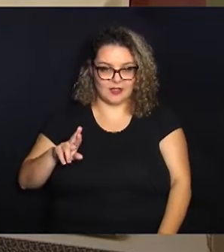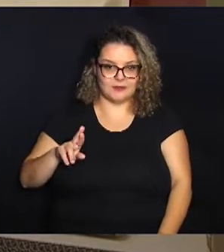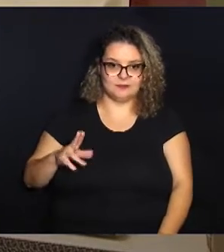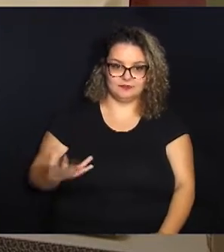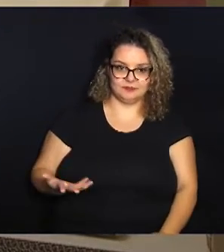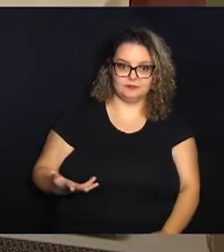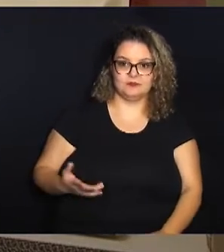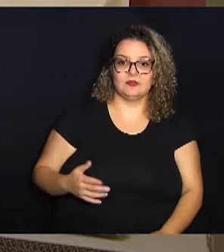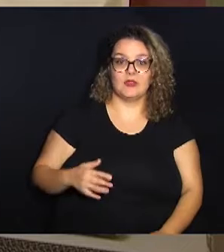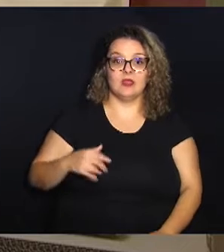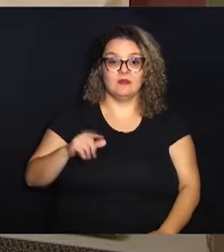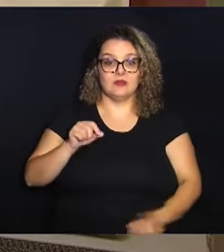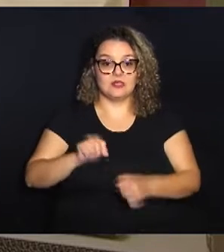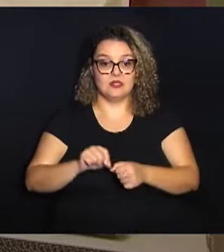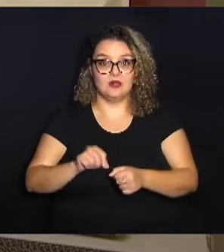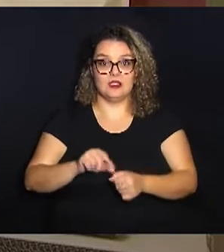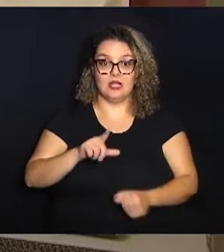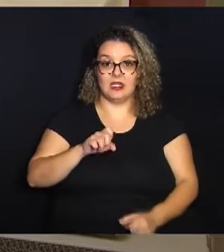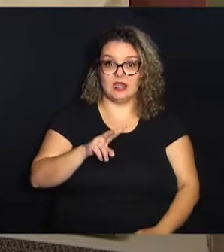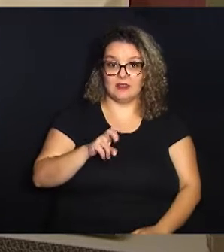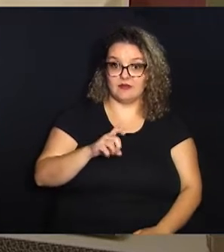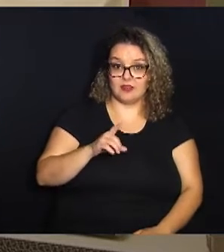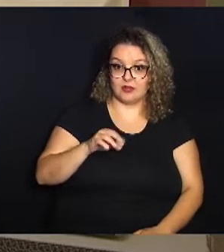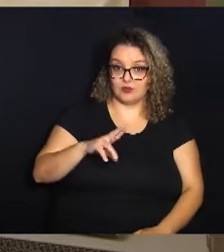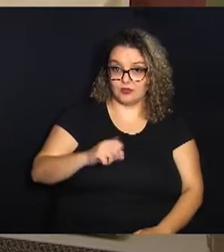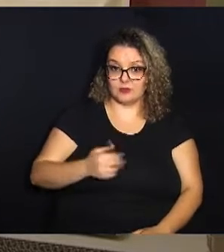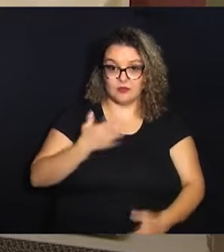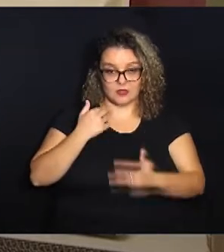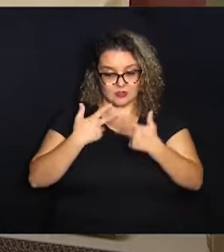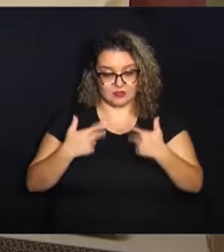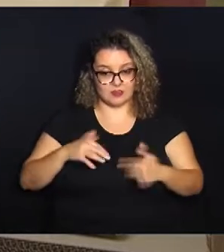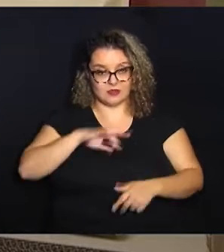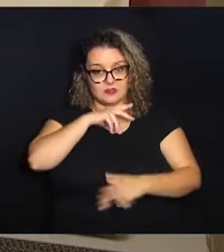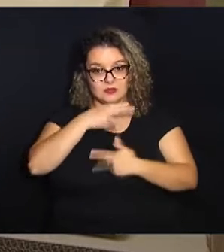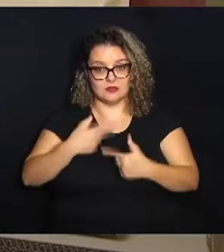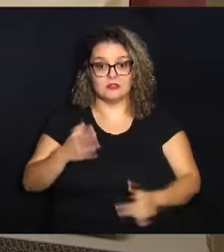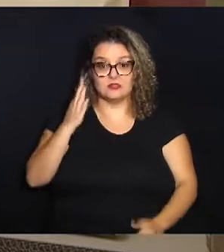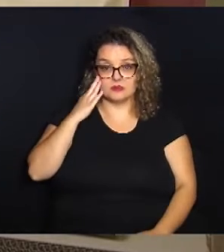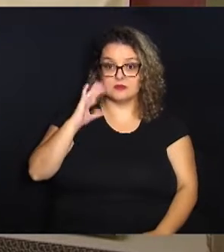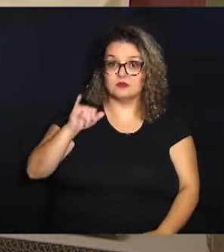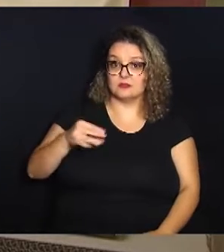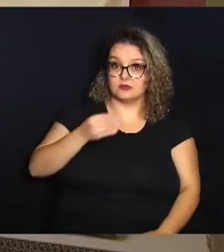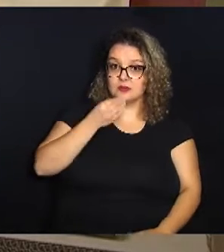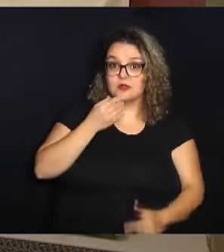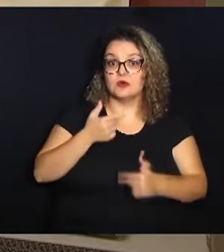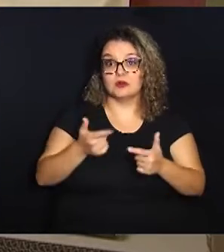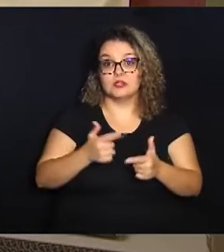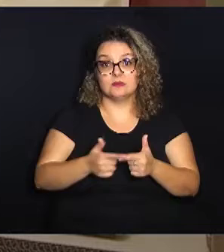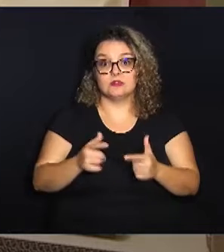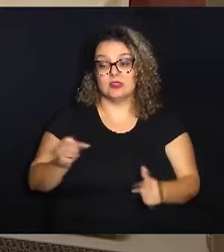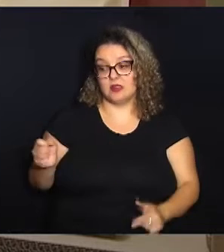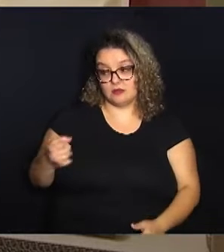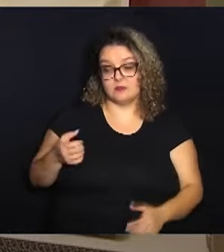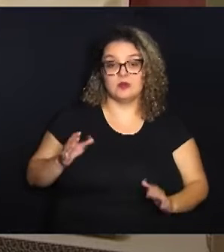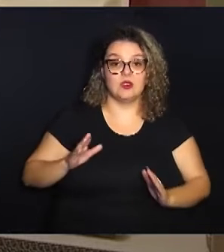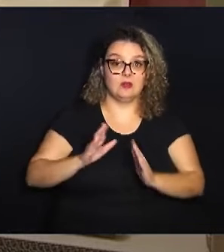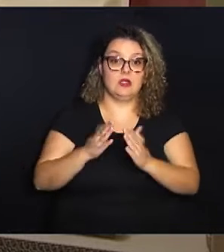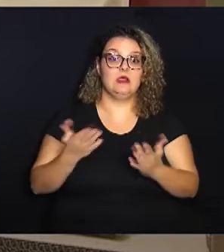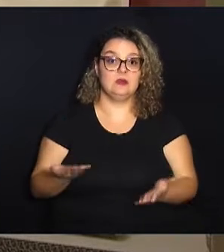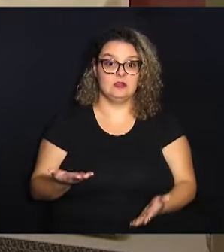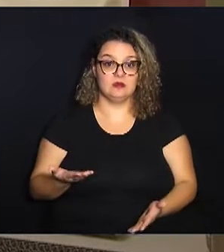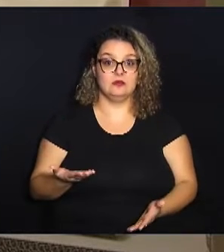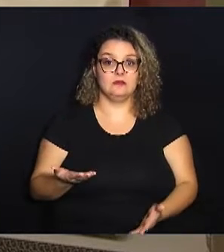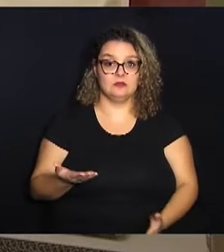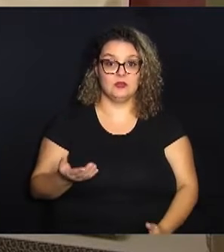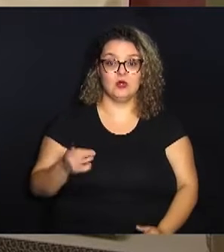com levedura para ração animal e nós entendemos uma oportunidade e um grande problema que as cervejarias enfrentavam, que era